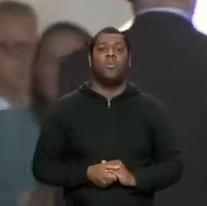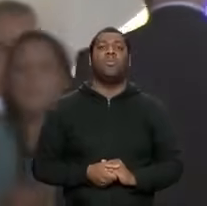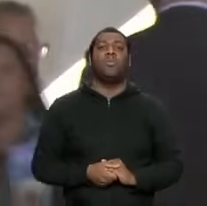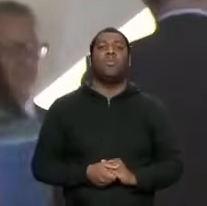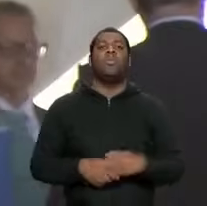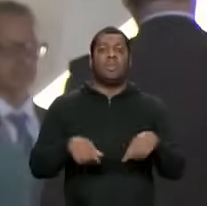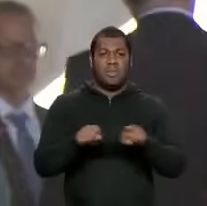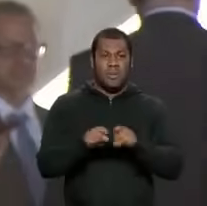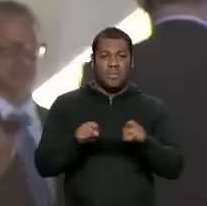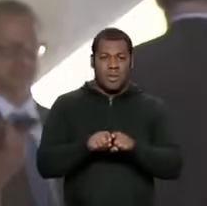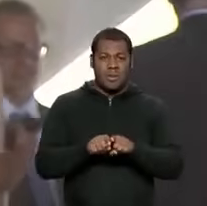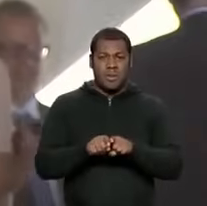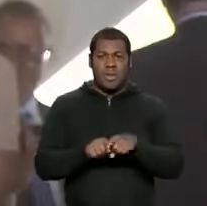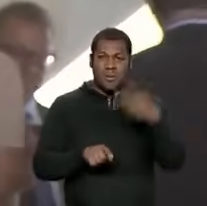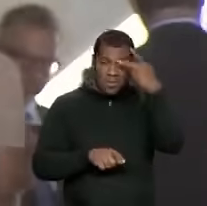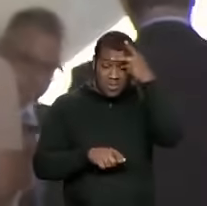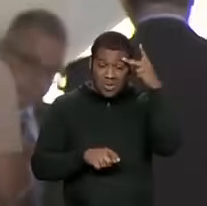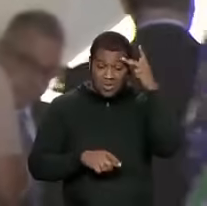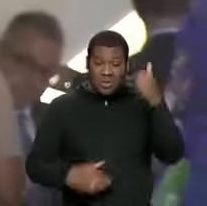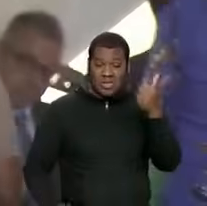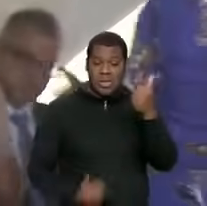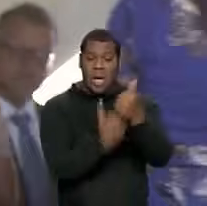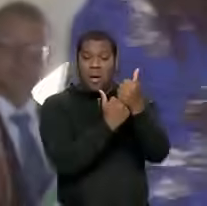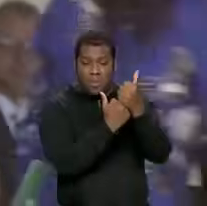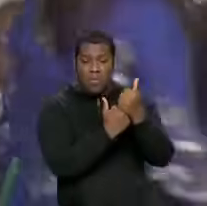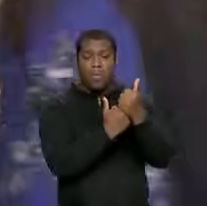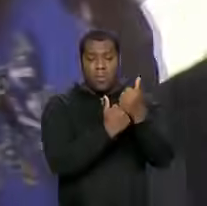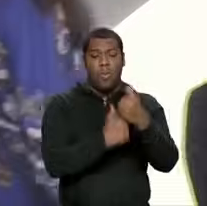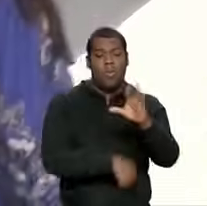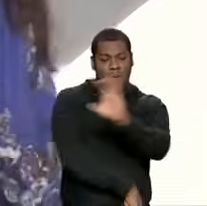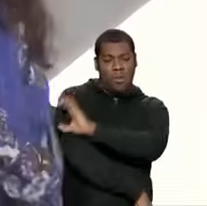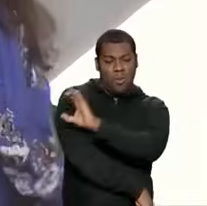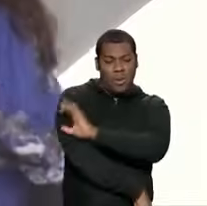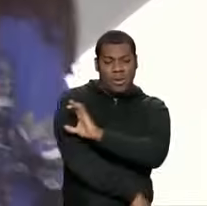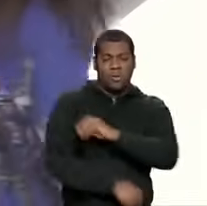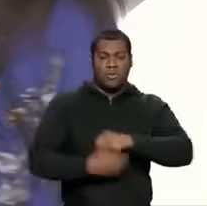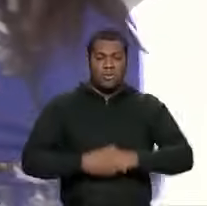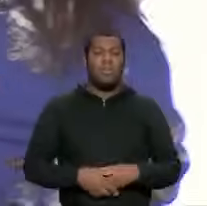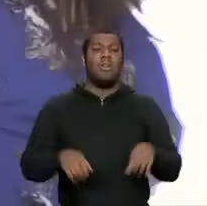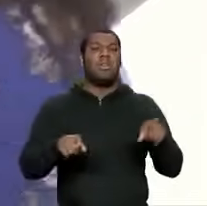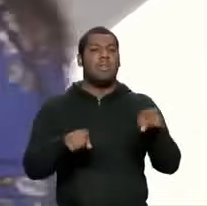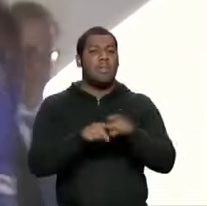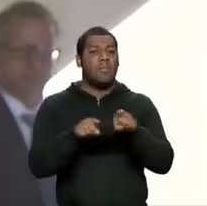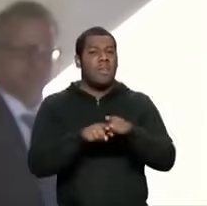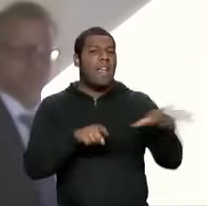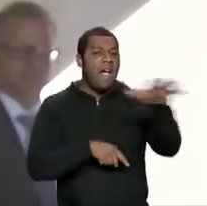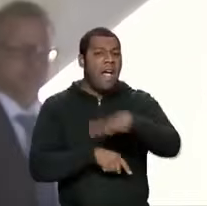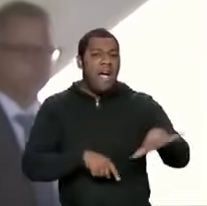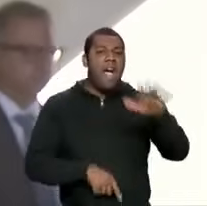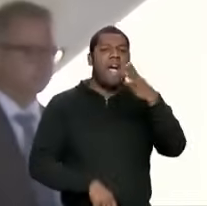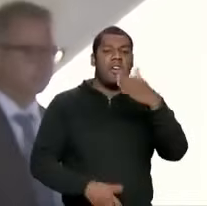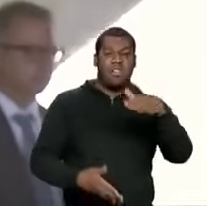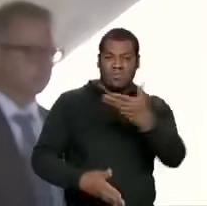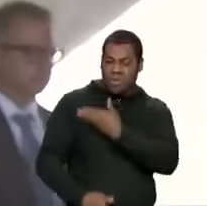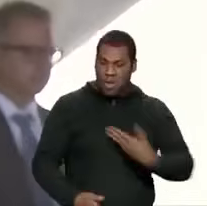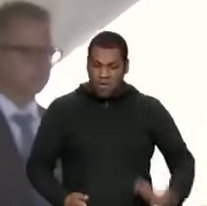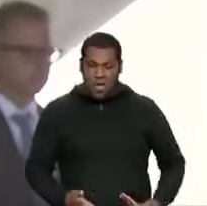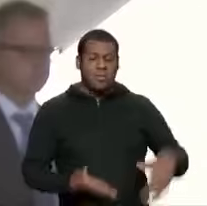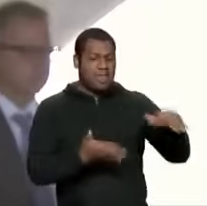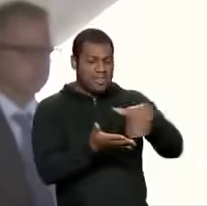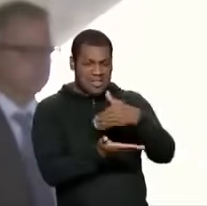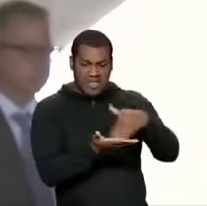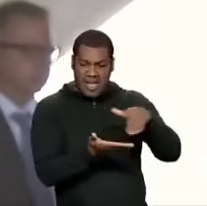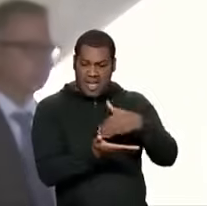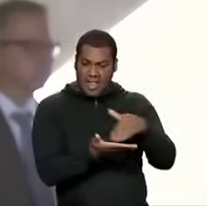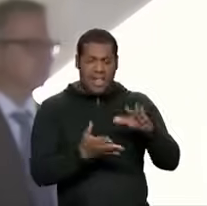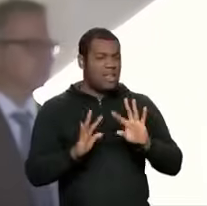assessores coordenadores e coordenadoras todas as áreas do governo das diversas secretarias que